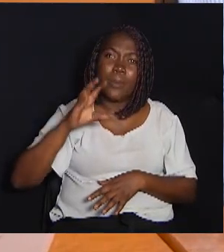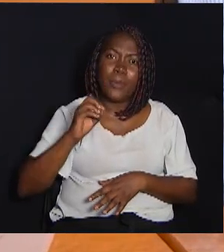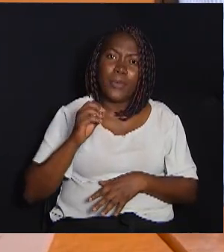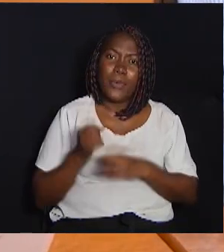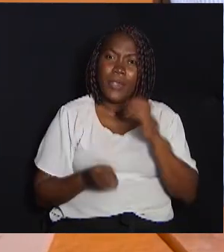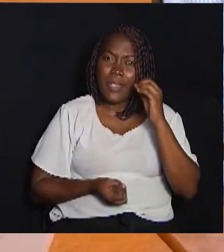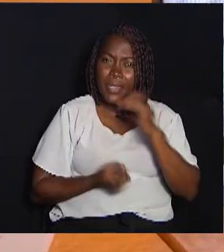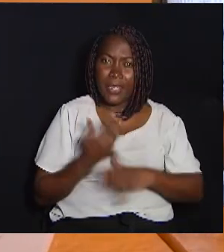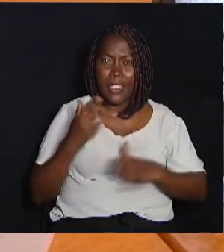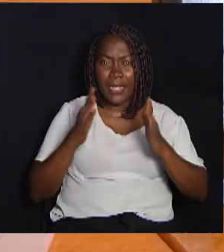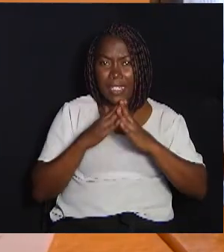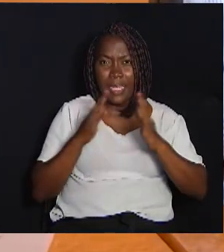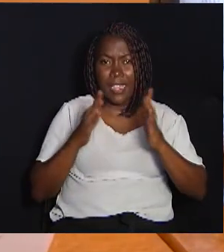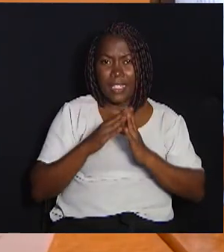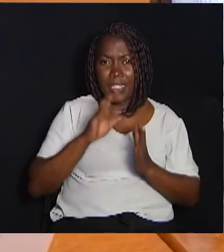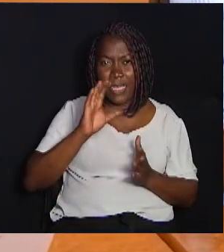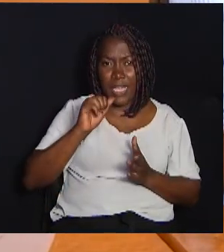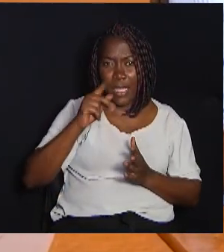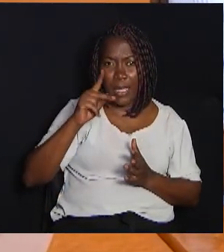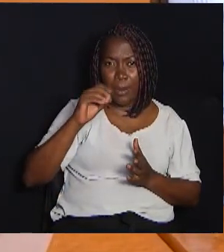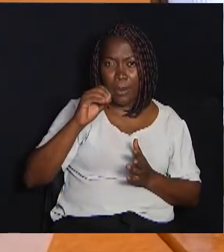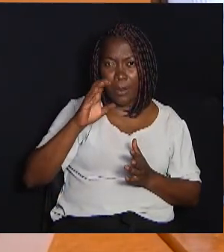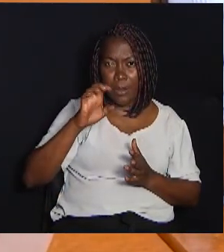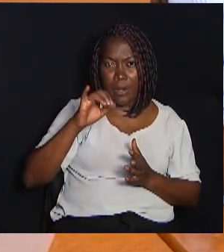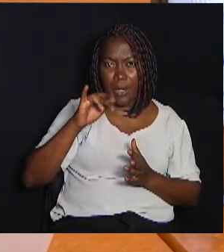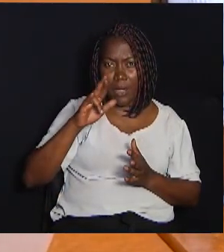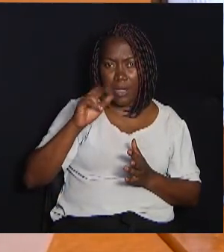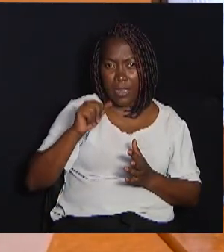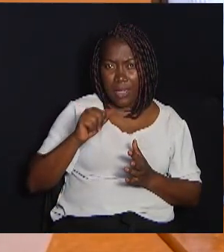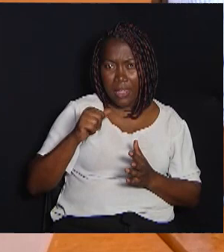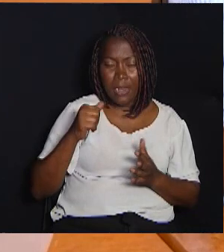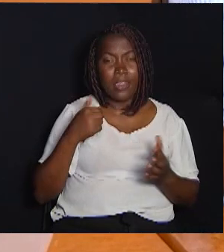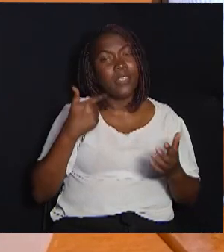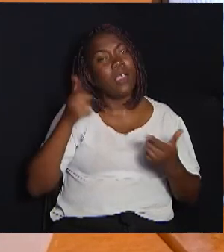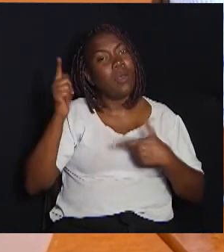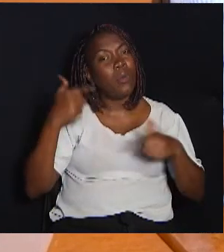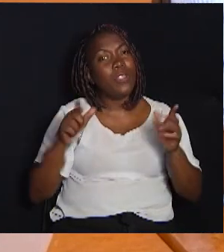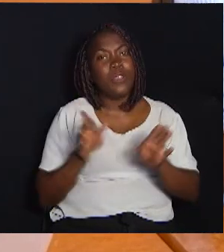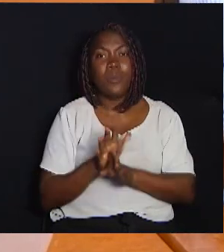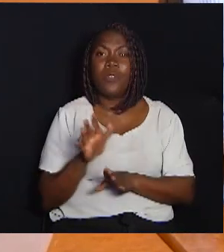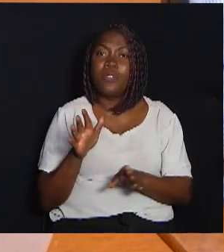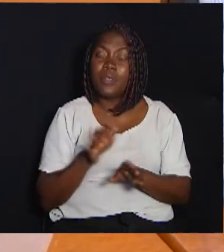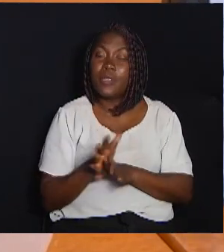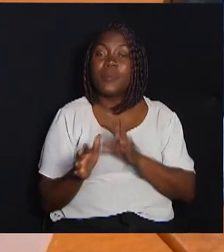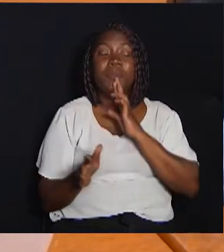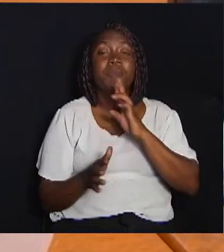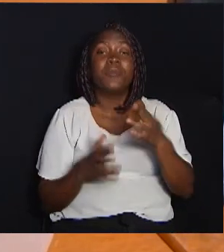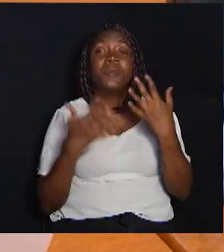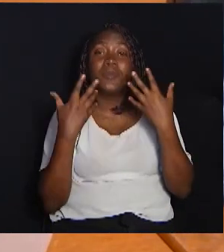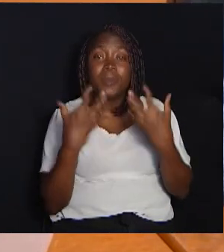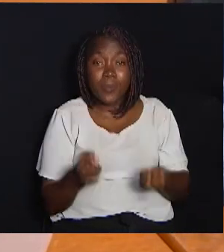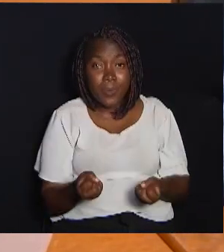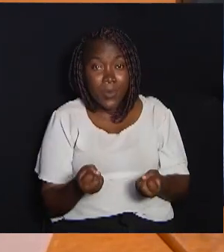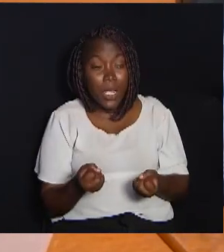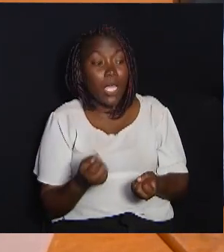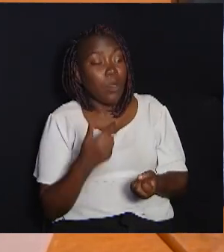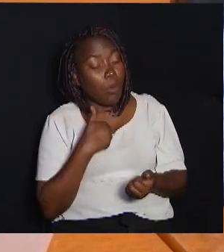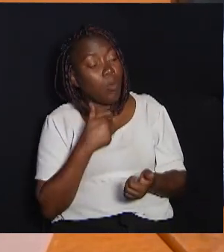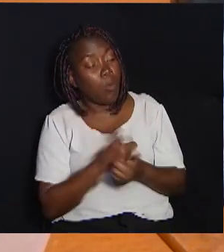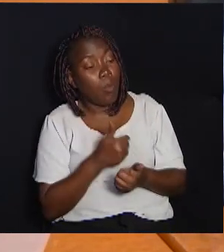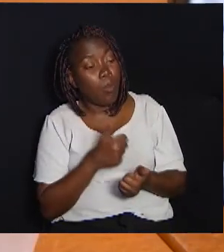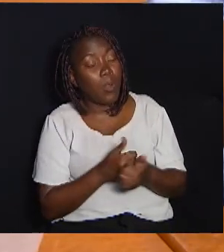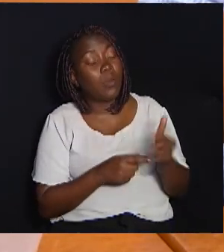cria a casa da capoeira no município de Campinas e dá outras providências com o parecer favorável do vereador Jorge chiná eu acompanho o